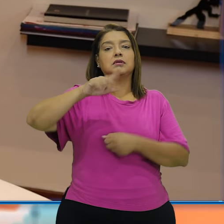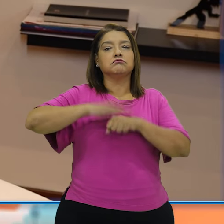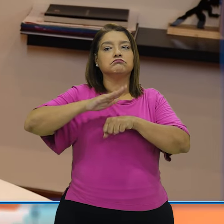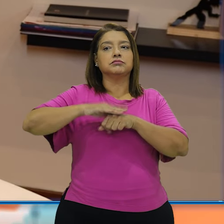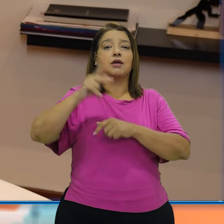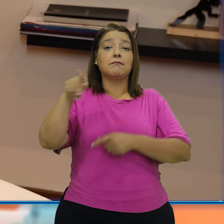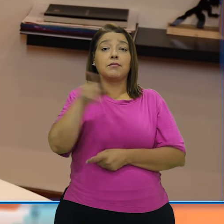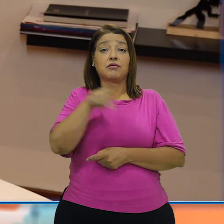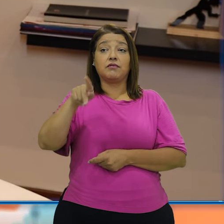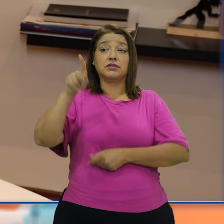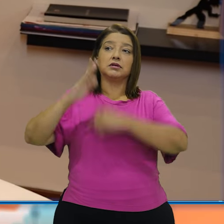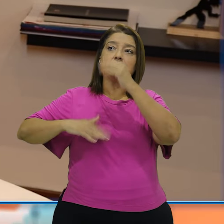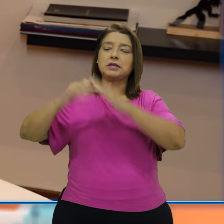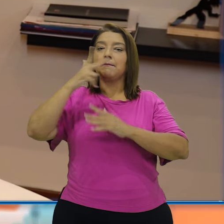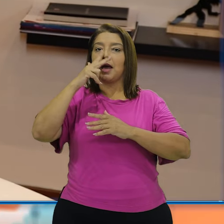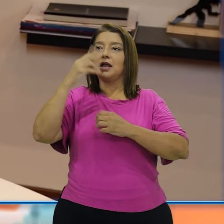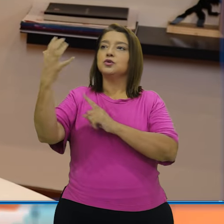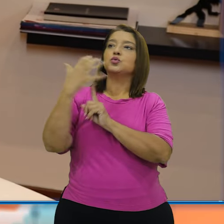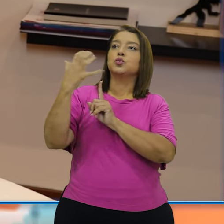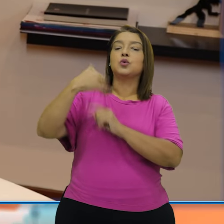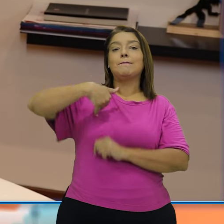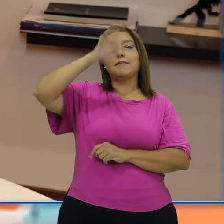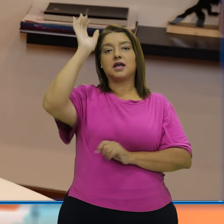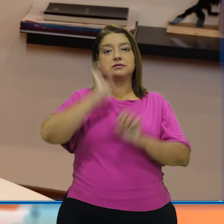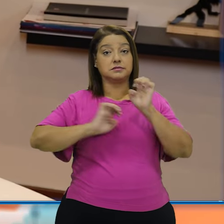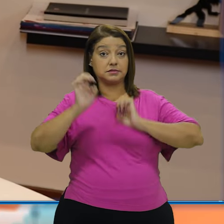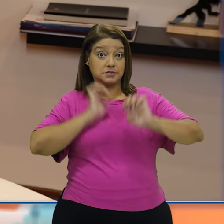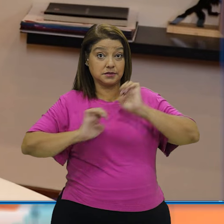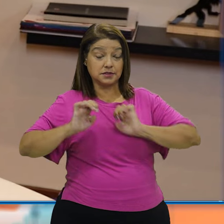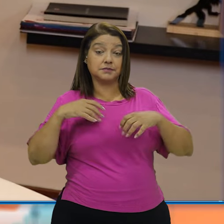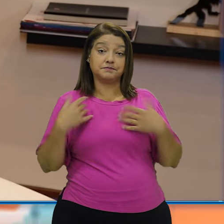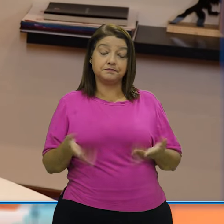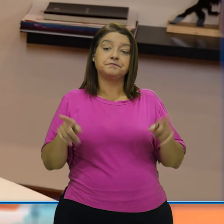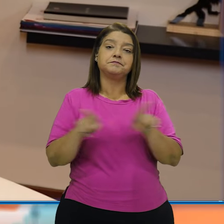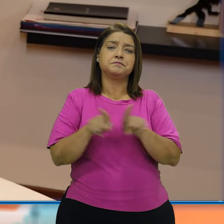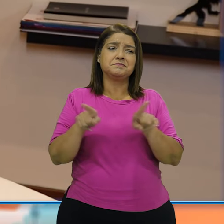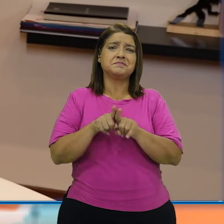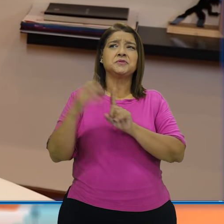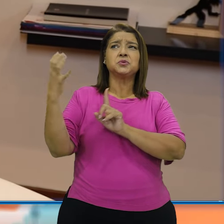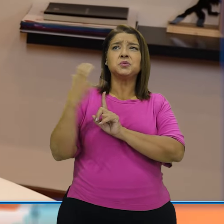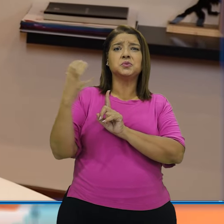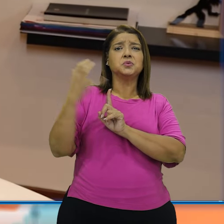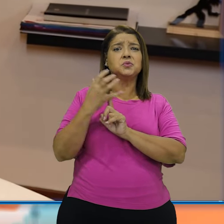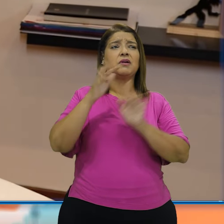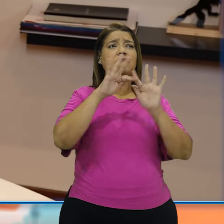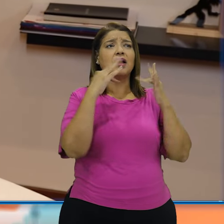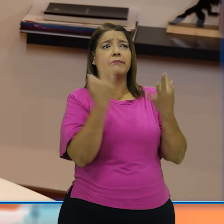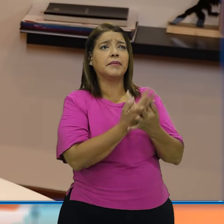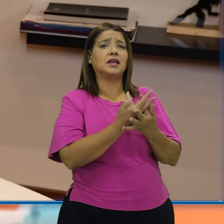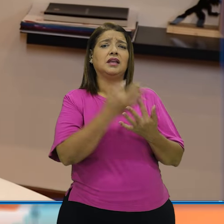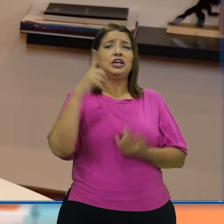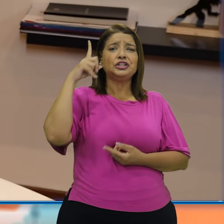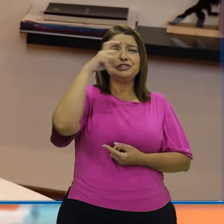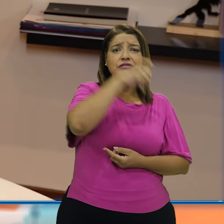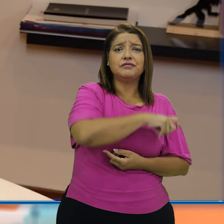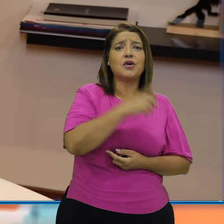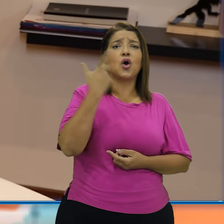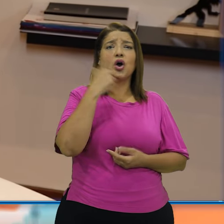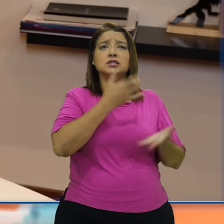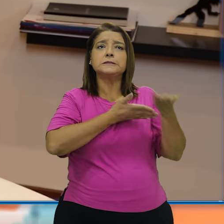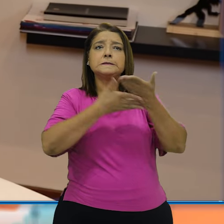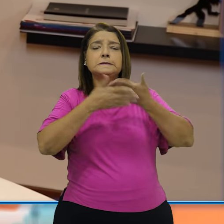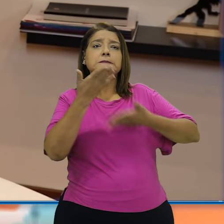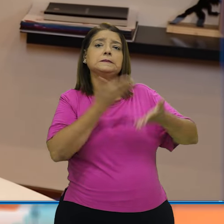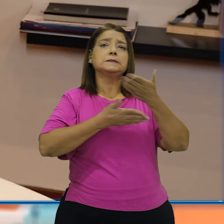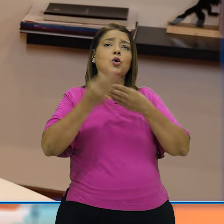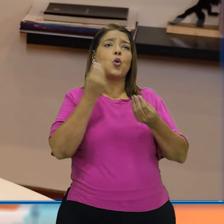que levam a um maior estresse e tensão. Além disso, temos alguns fatores como pressão social e familiar, dificuldade de conciliar